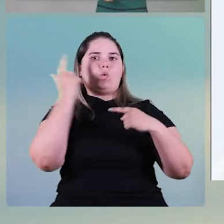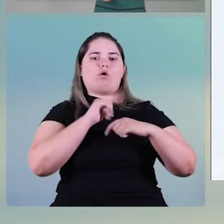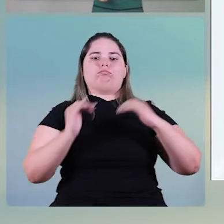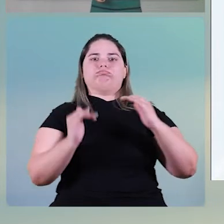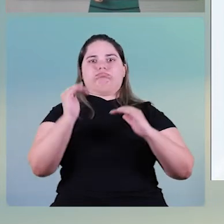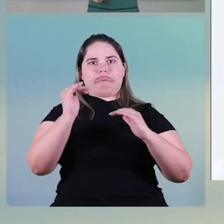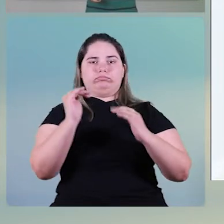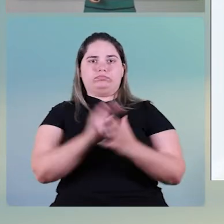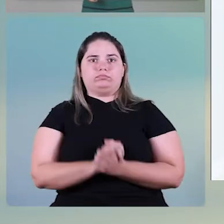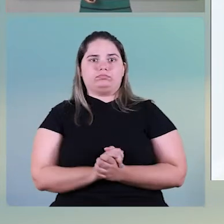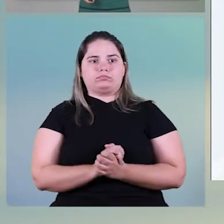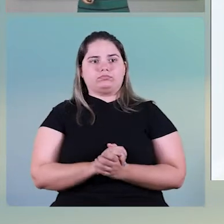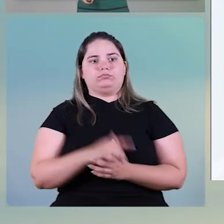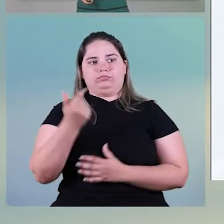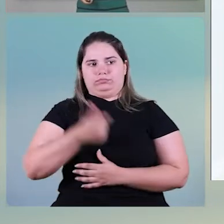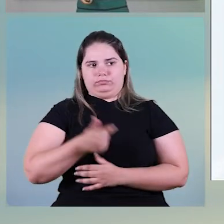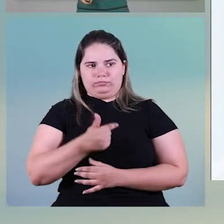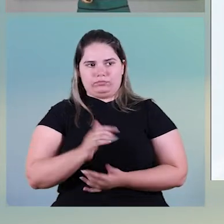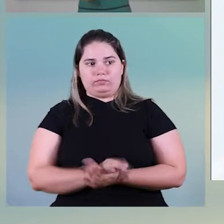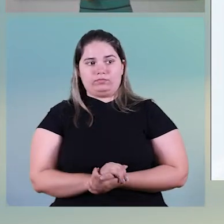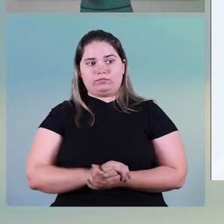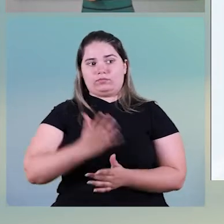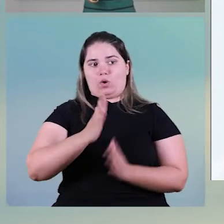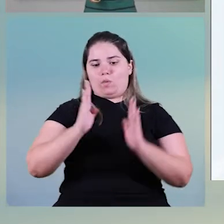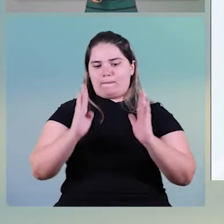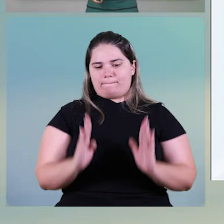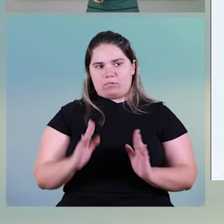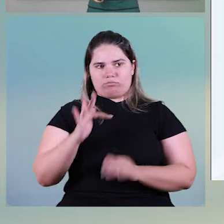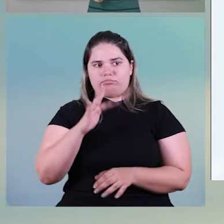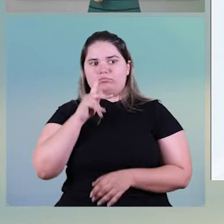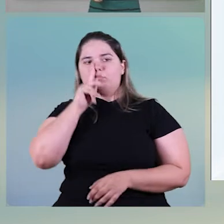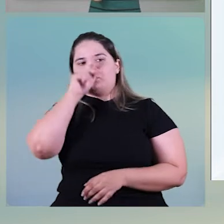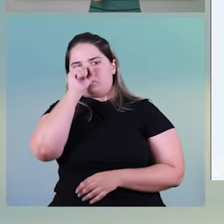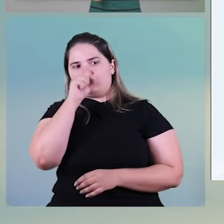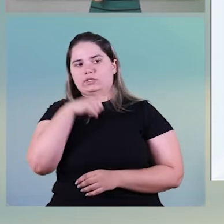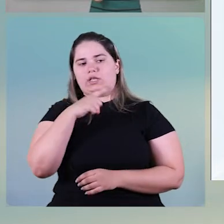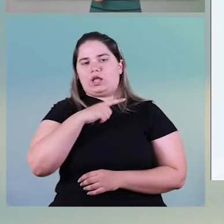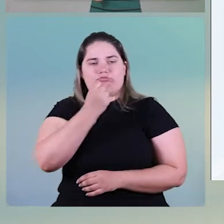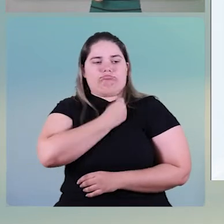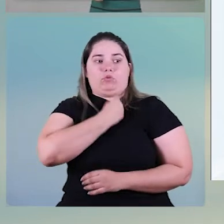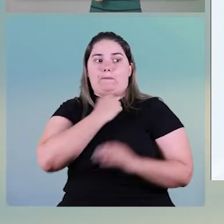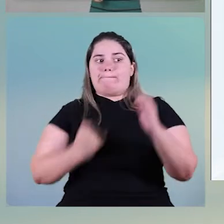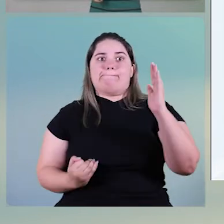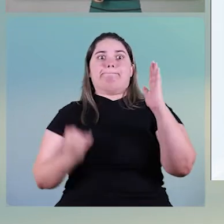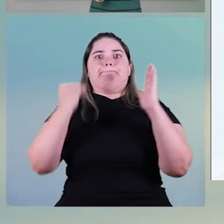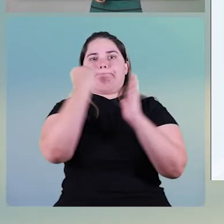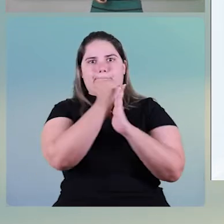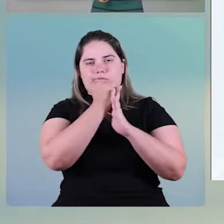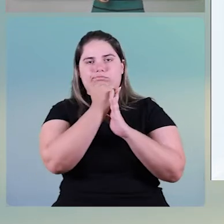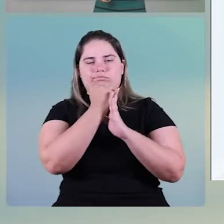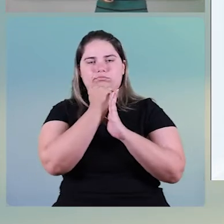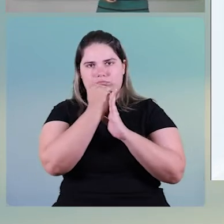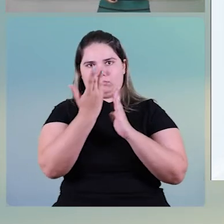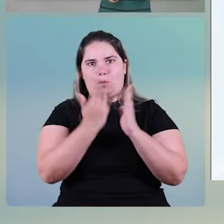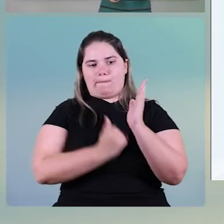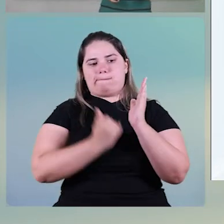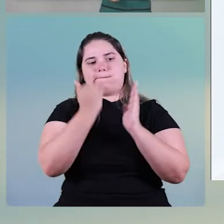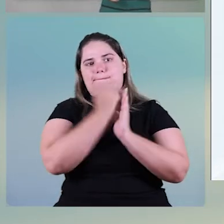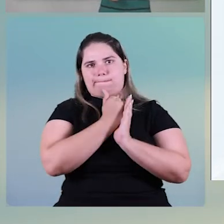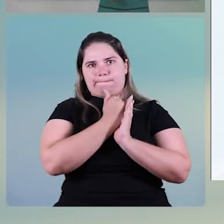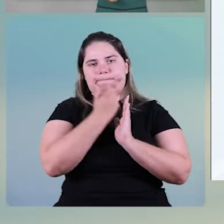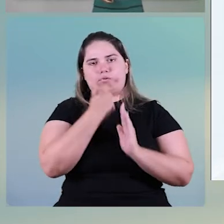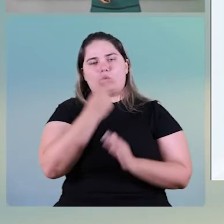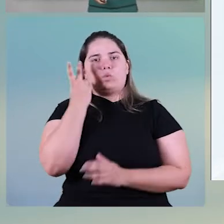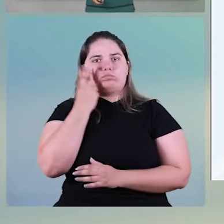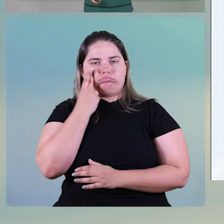do FAT, o módulo da força de atrito, possui um valor máximo, que é o F estático máximo, de intensidade